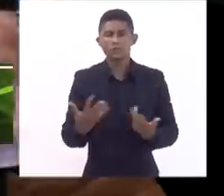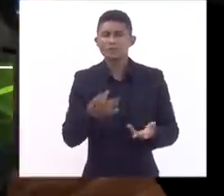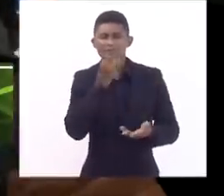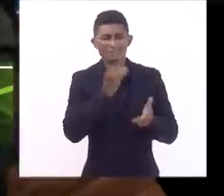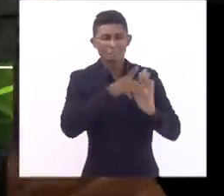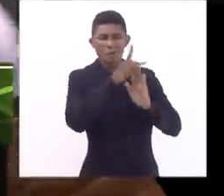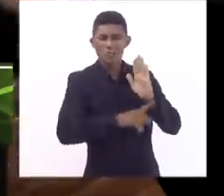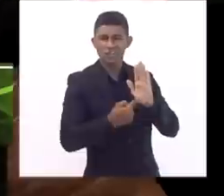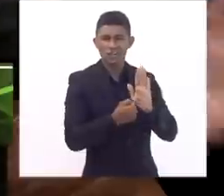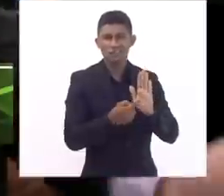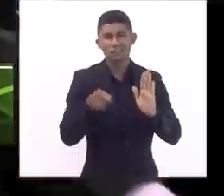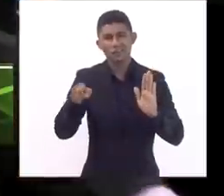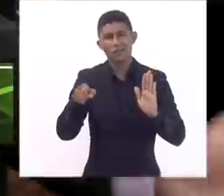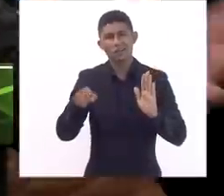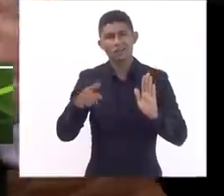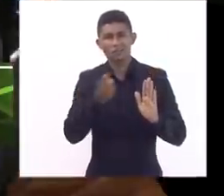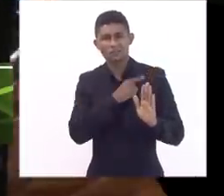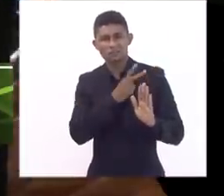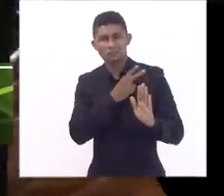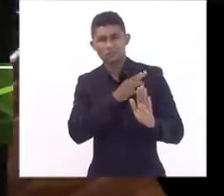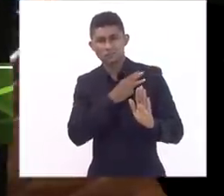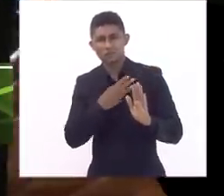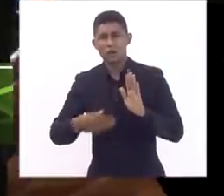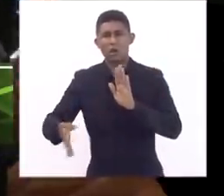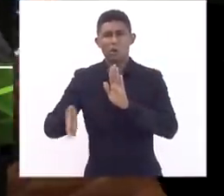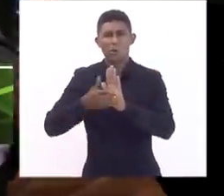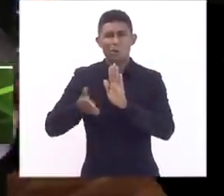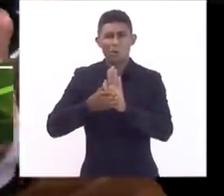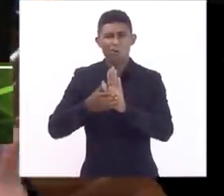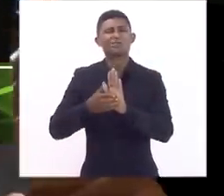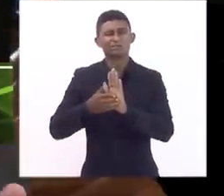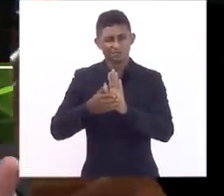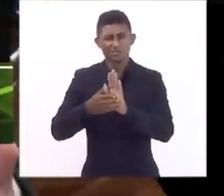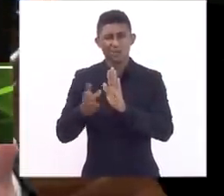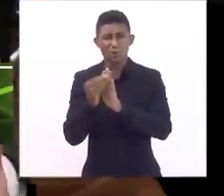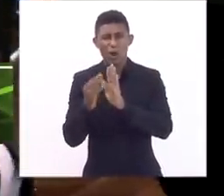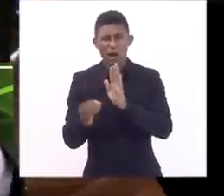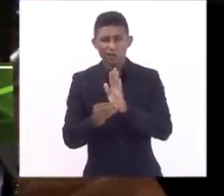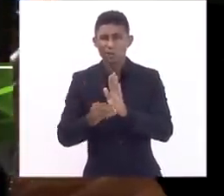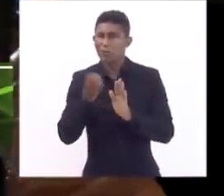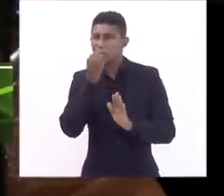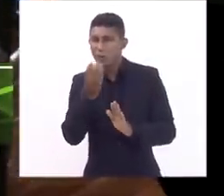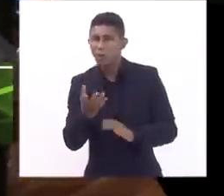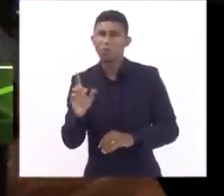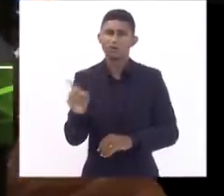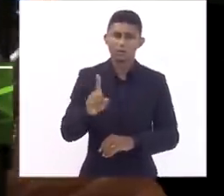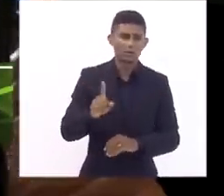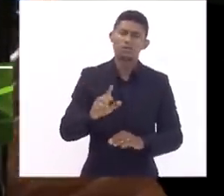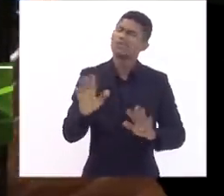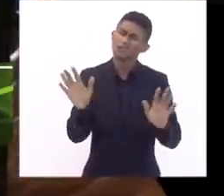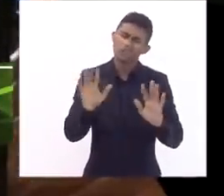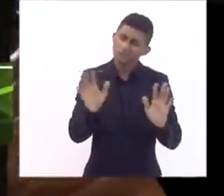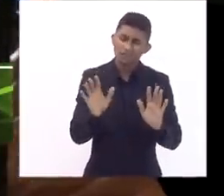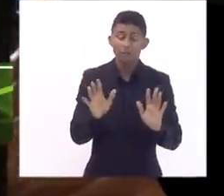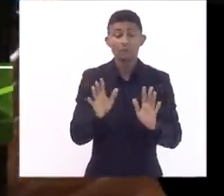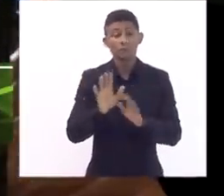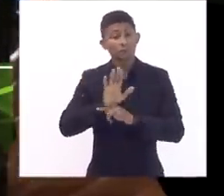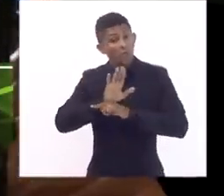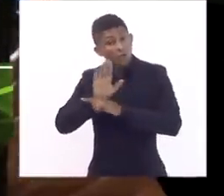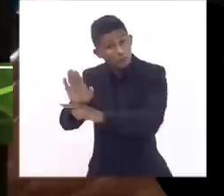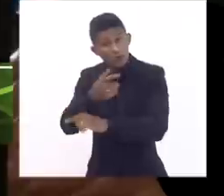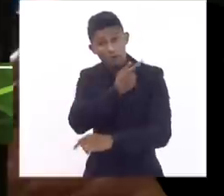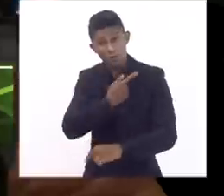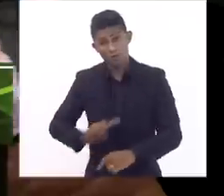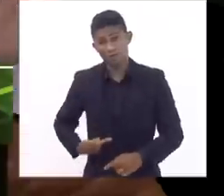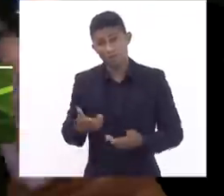boa, se não é, se o conteúdo é esse ou assado, mas ele ajuda o governo, deputado Flávio, a operacionalizar uma reforma